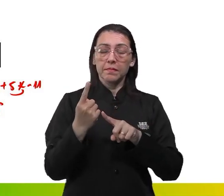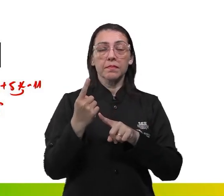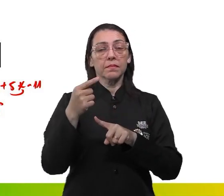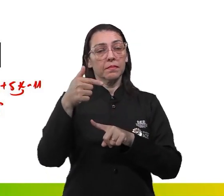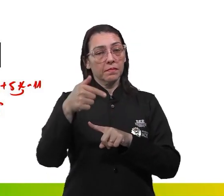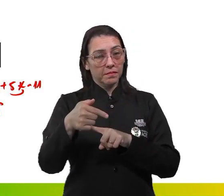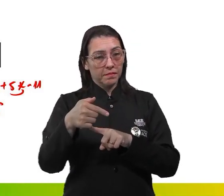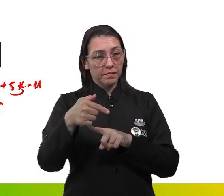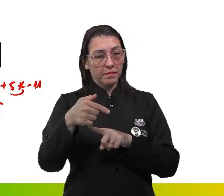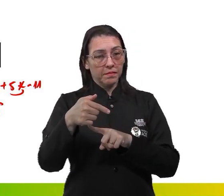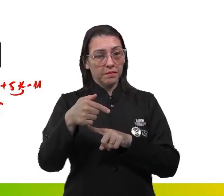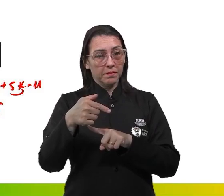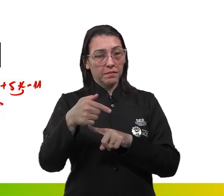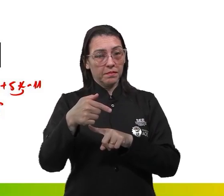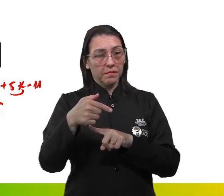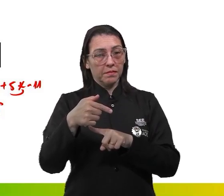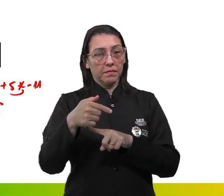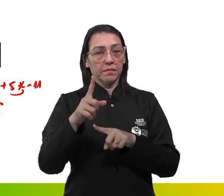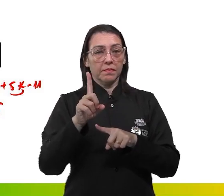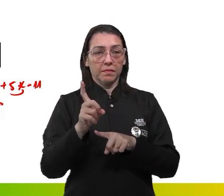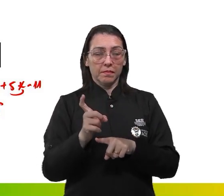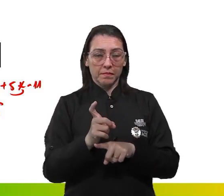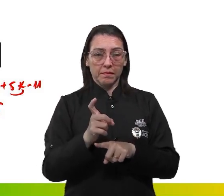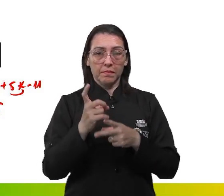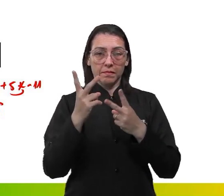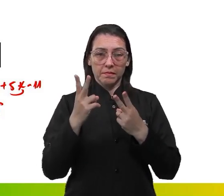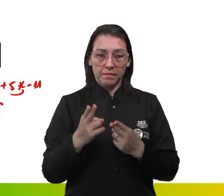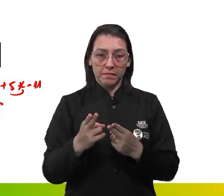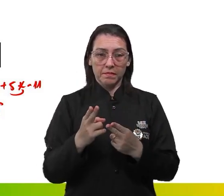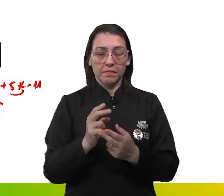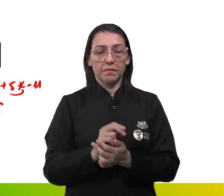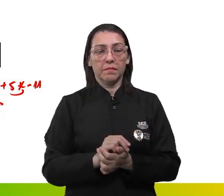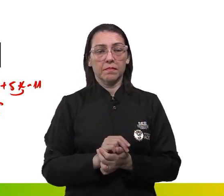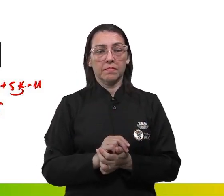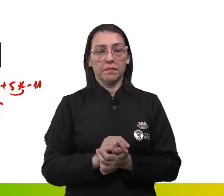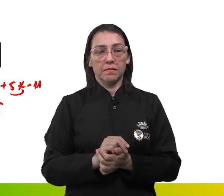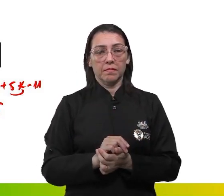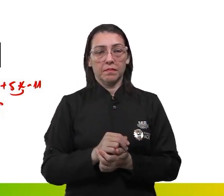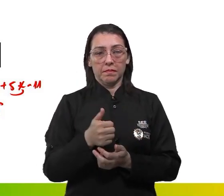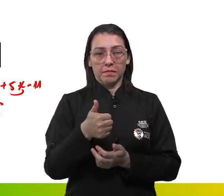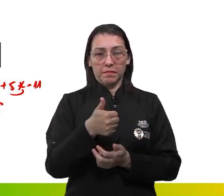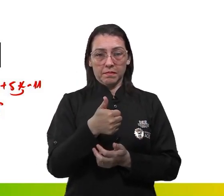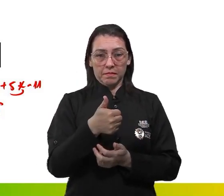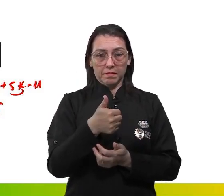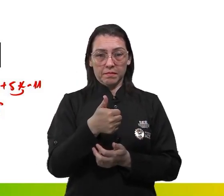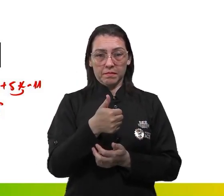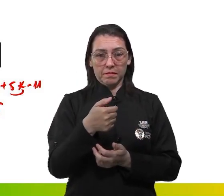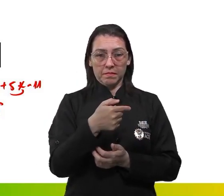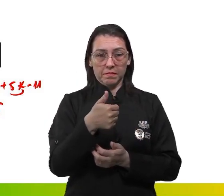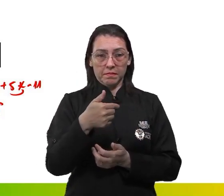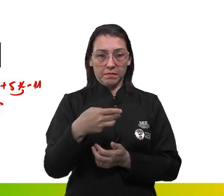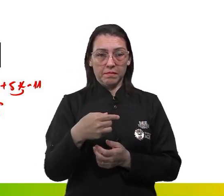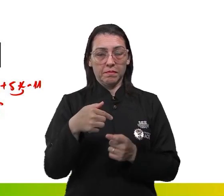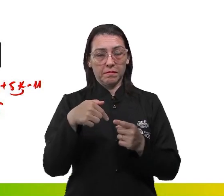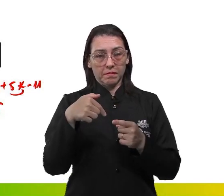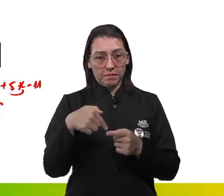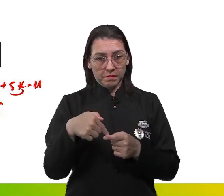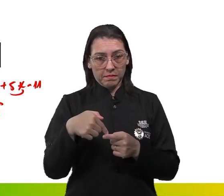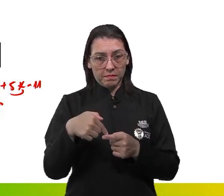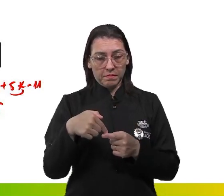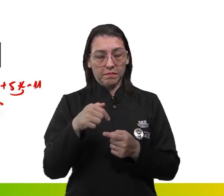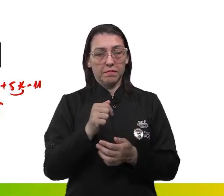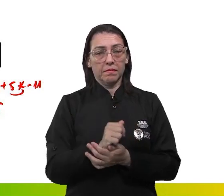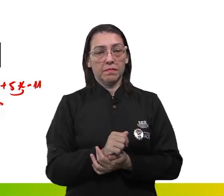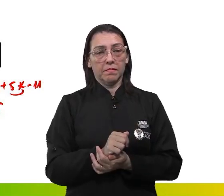7, isso implica que x é igual a menos 14 dividido para